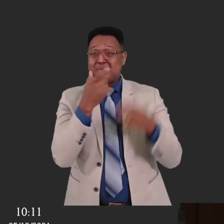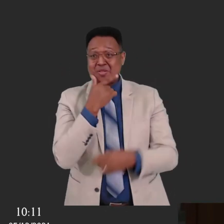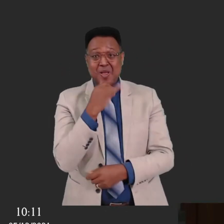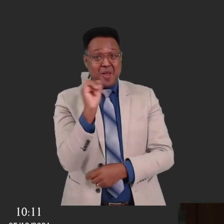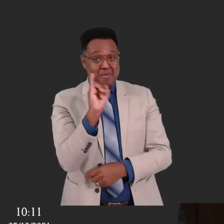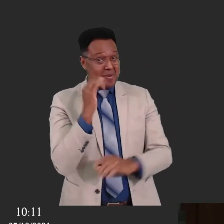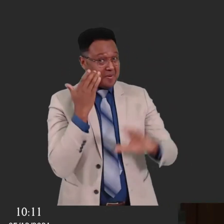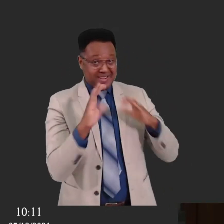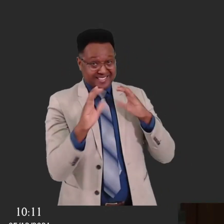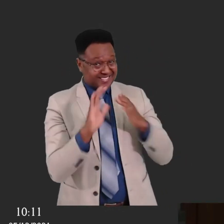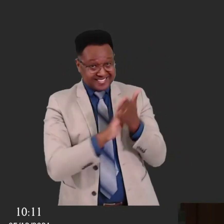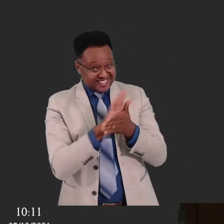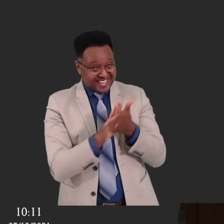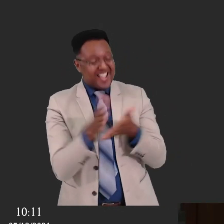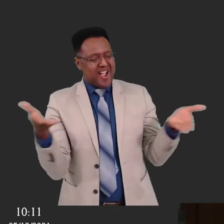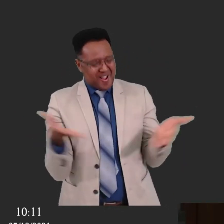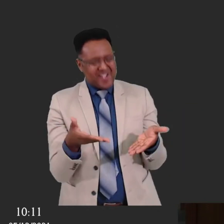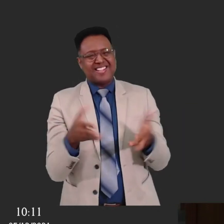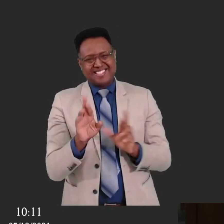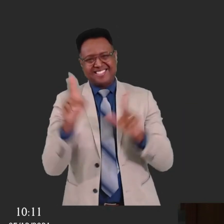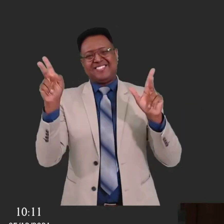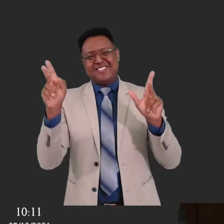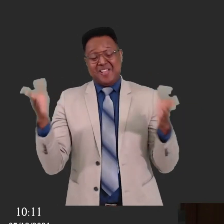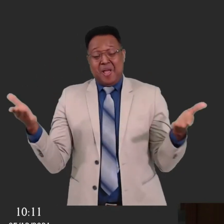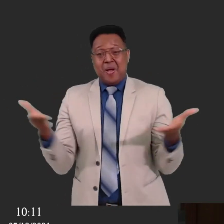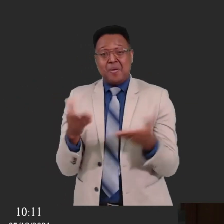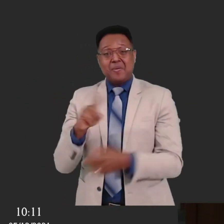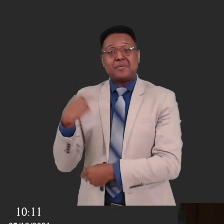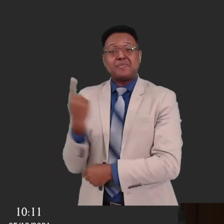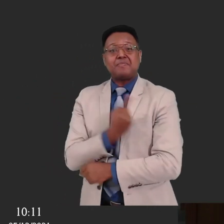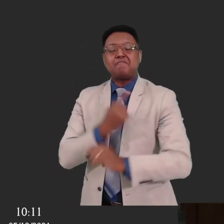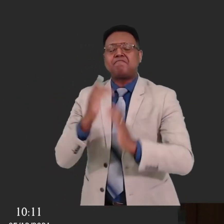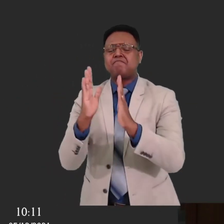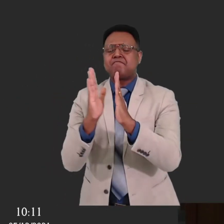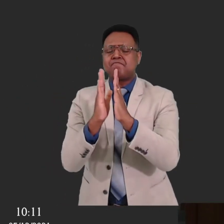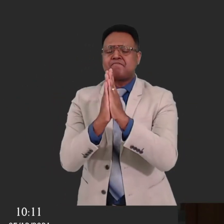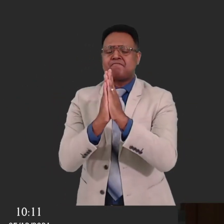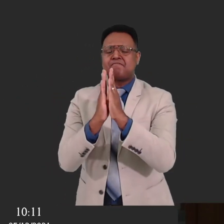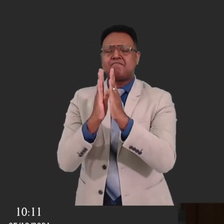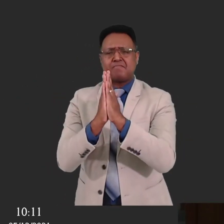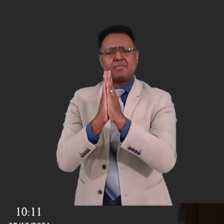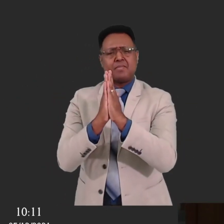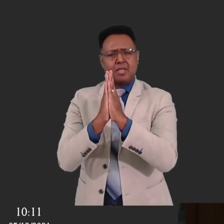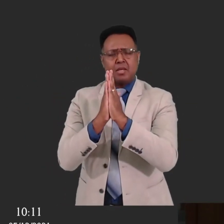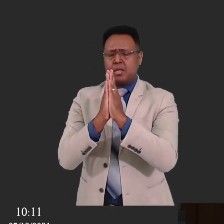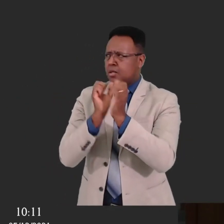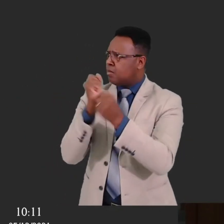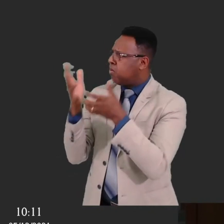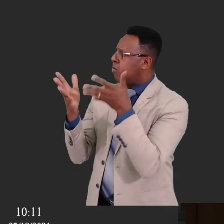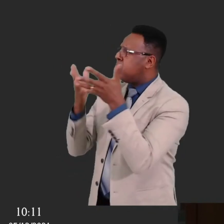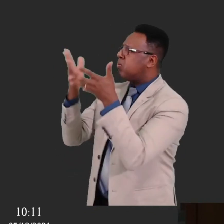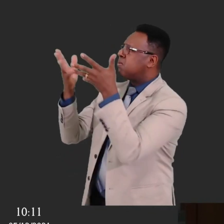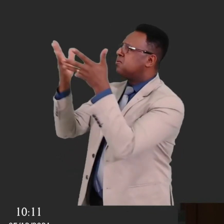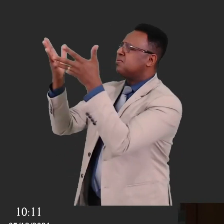mesmo. Louvado seja Deus. Nós iremos agora, queridos irmãos, elevar a Deus a nossa